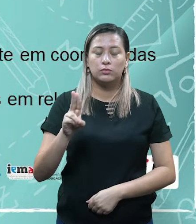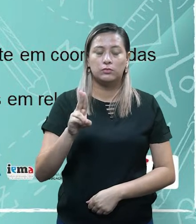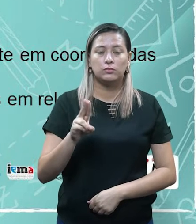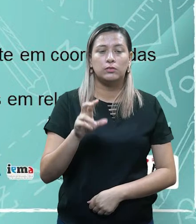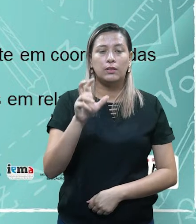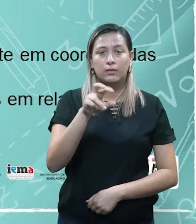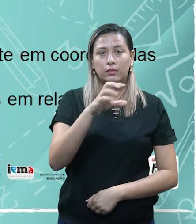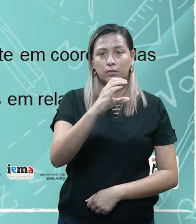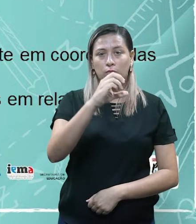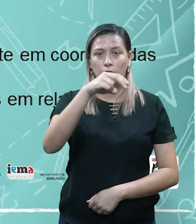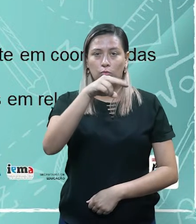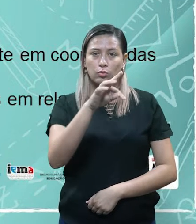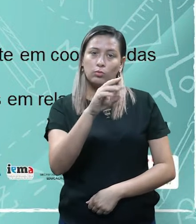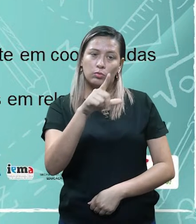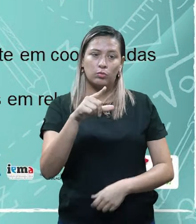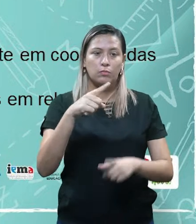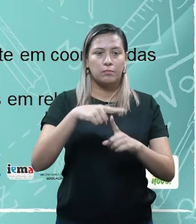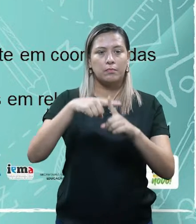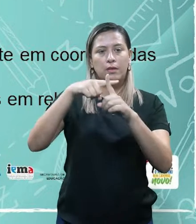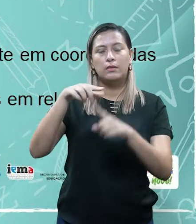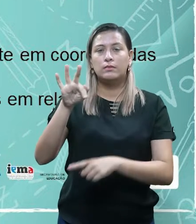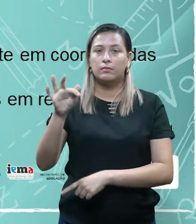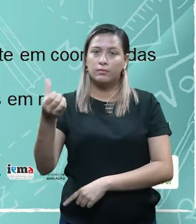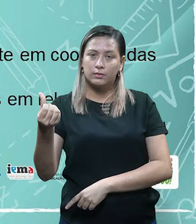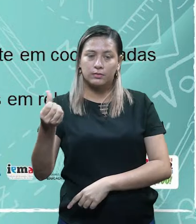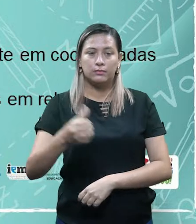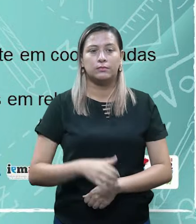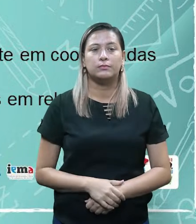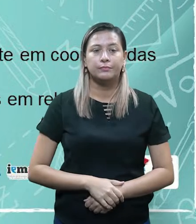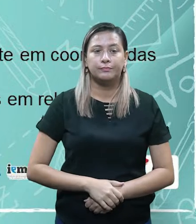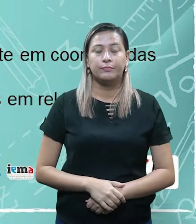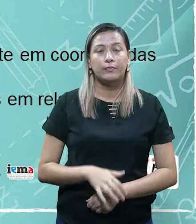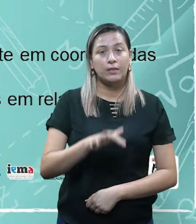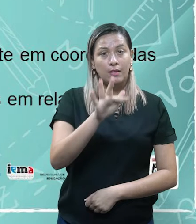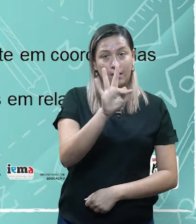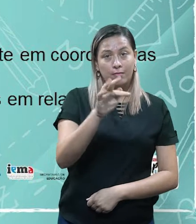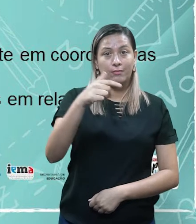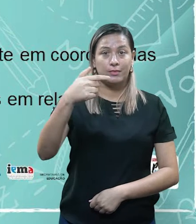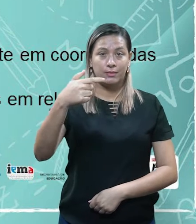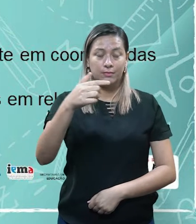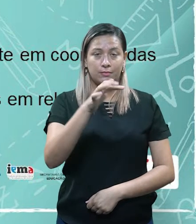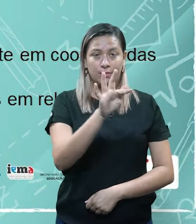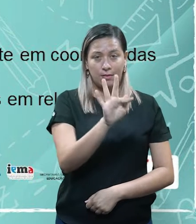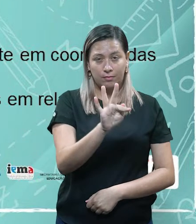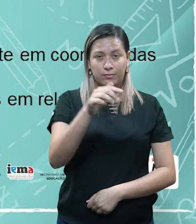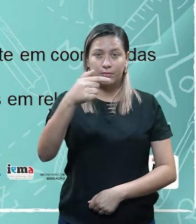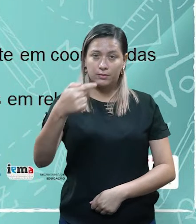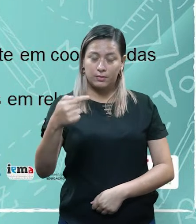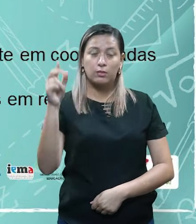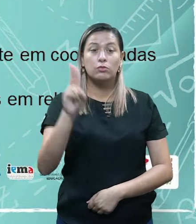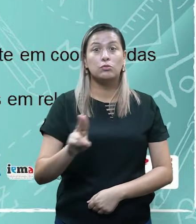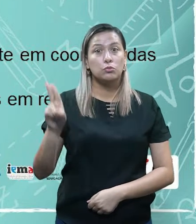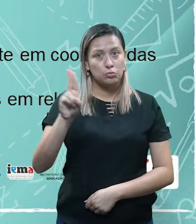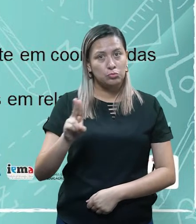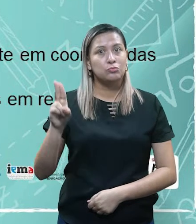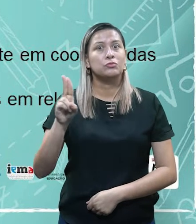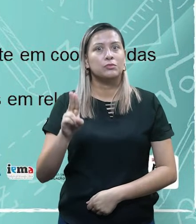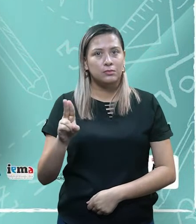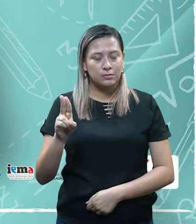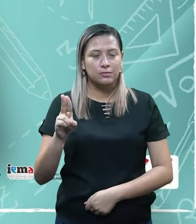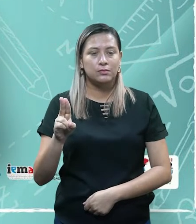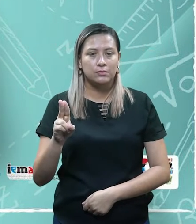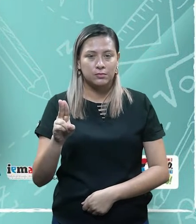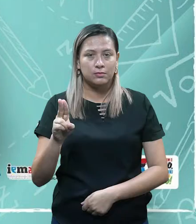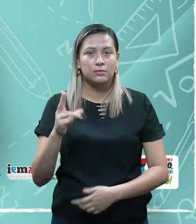F6. Essa F7 a gente usa bastante, tá? Ativa e desativa o grid, o que é